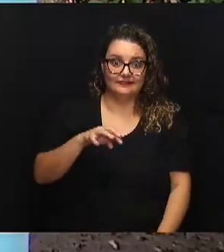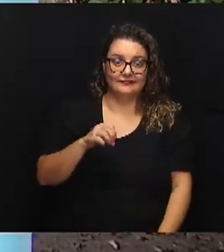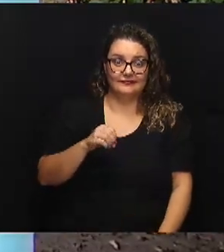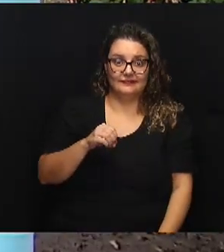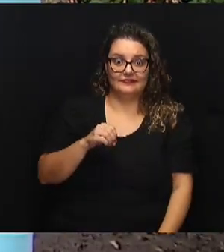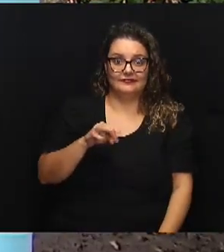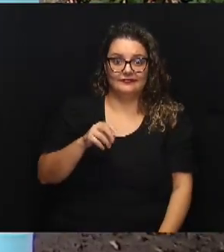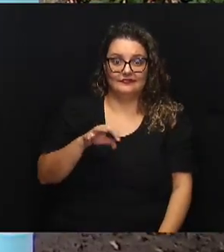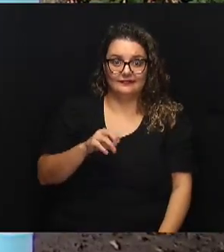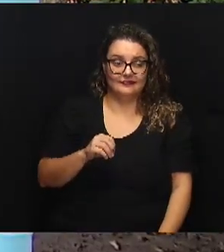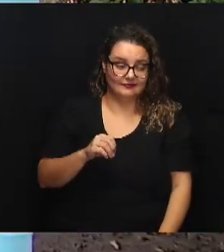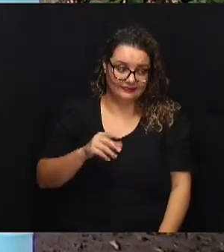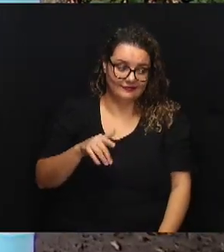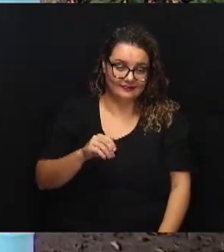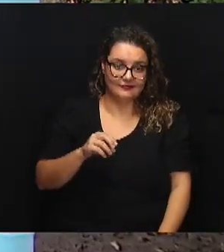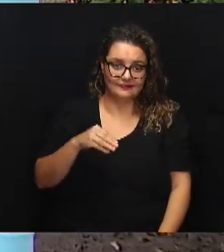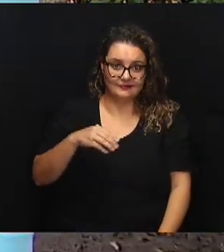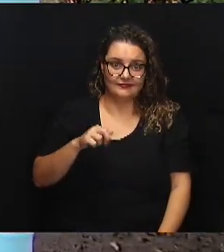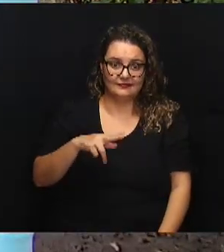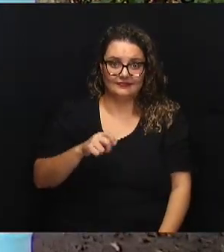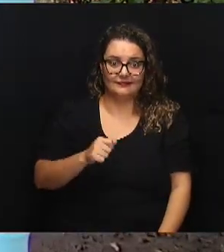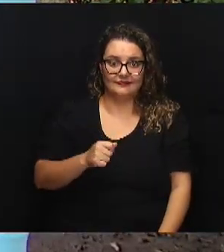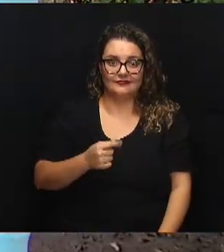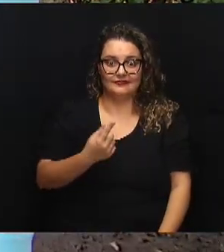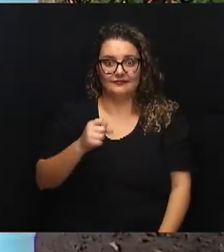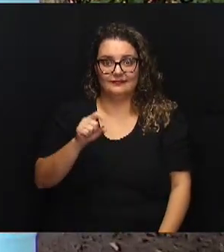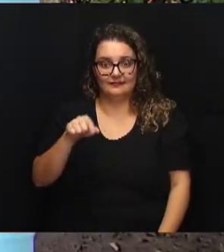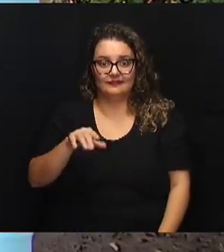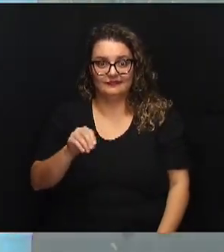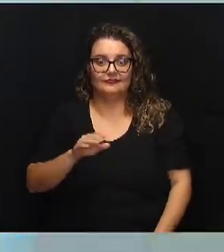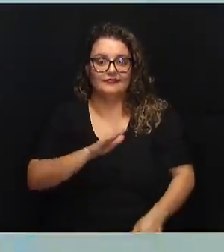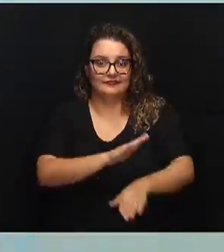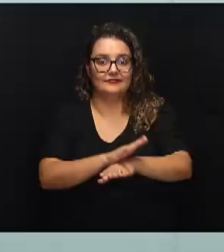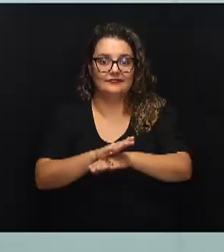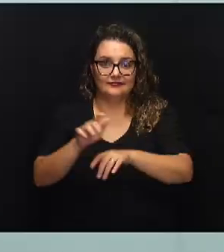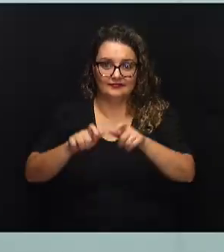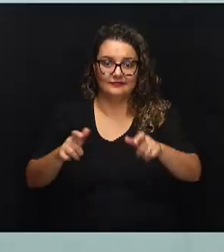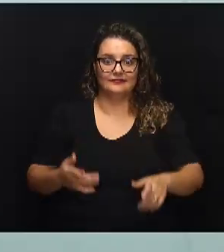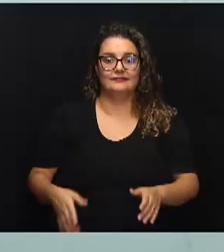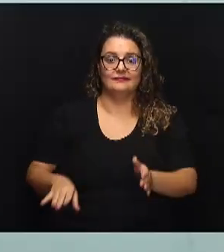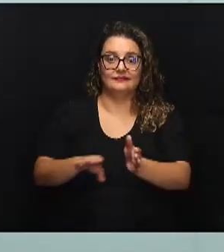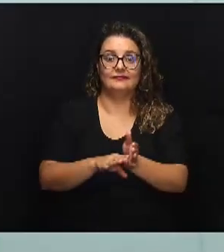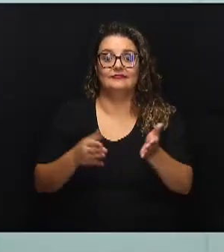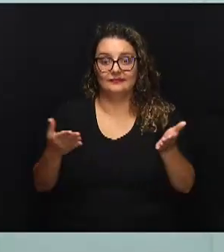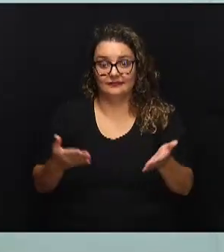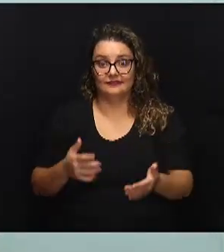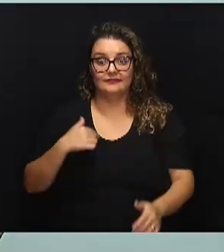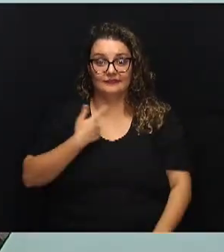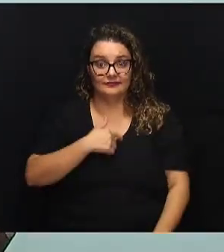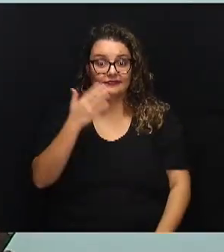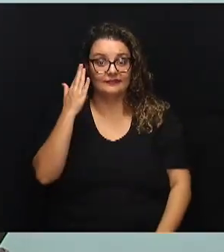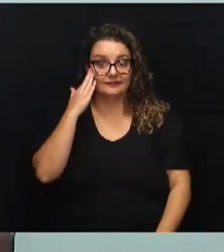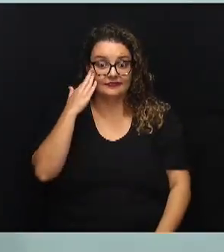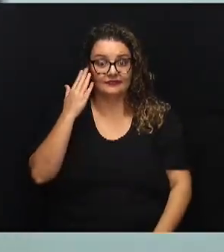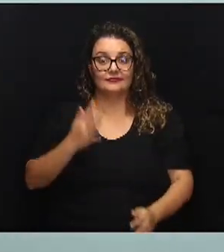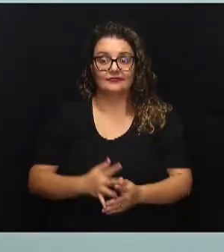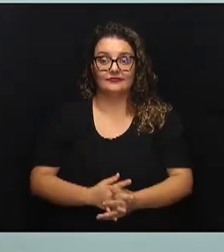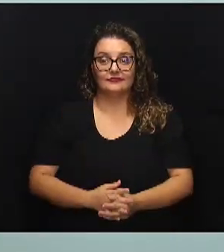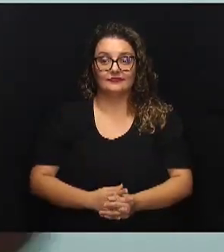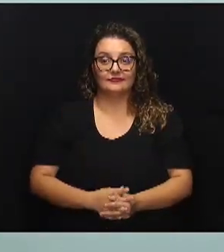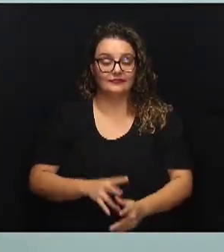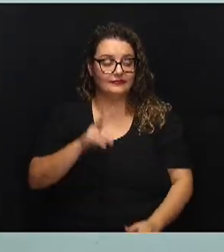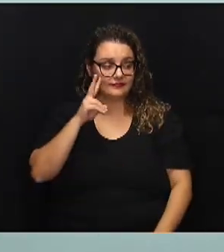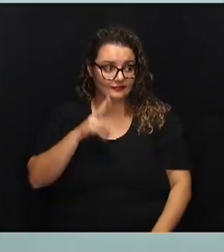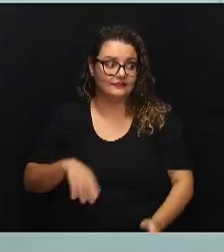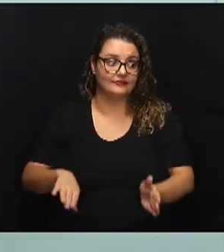18 horas e ainda vou ajudar muito o pessoal que estão chegando agora. A gente entende, né? A gente vê a situação que